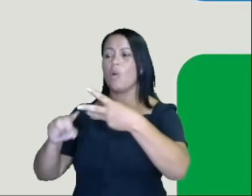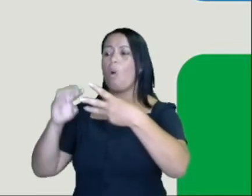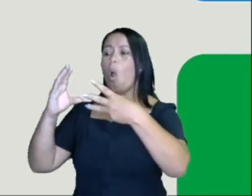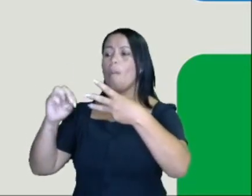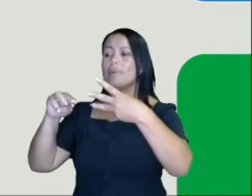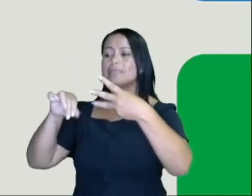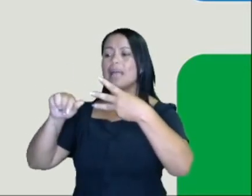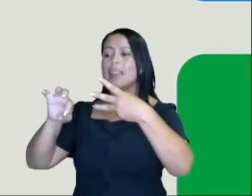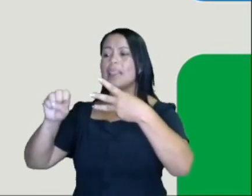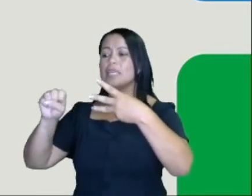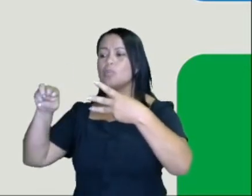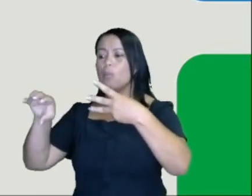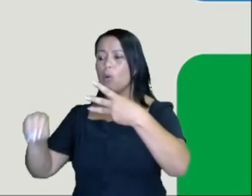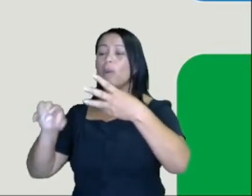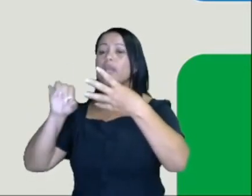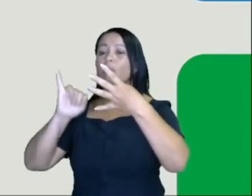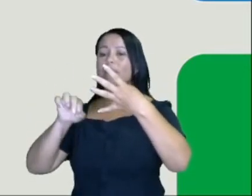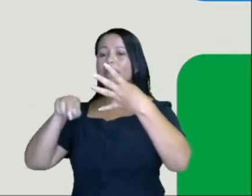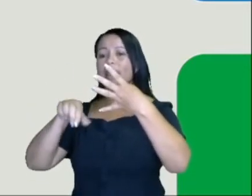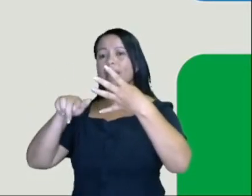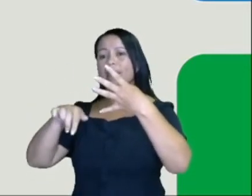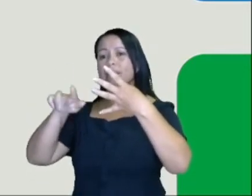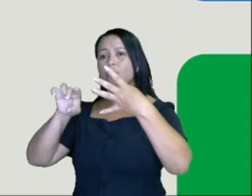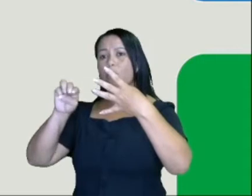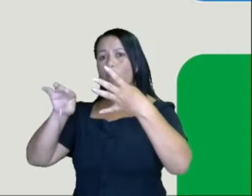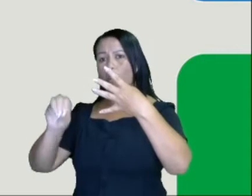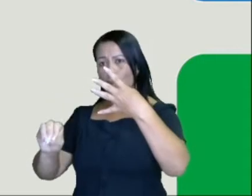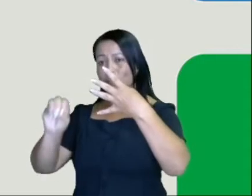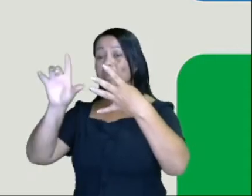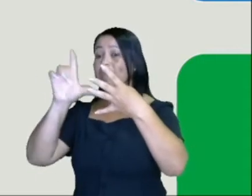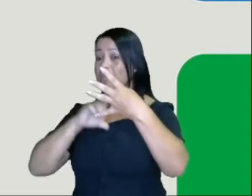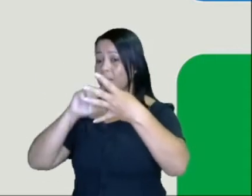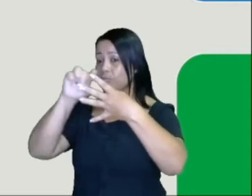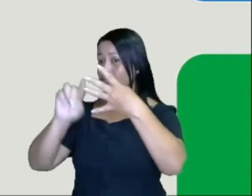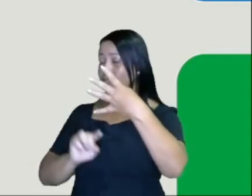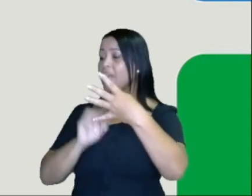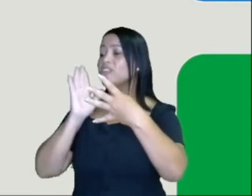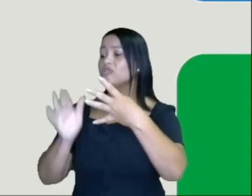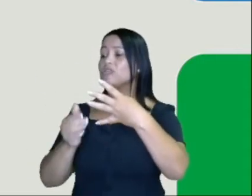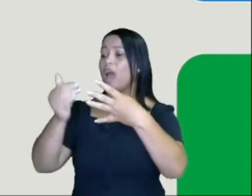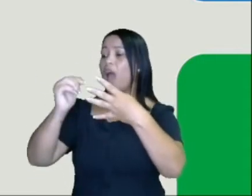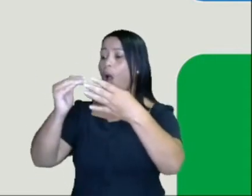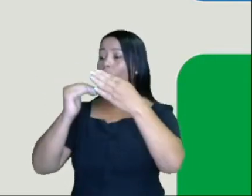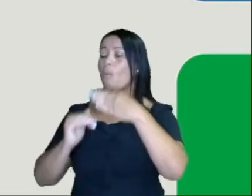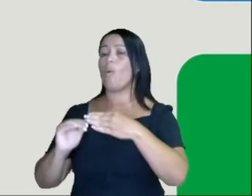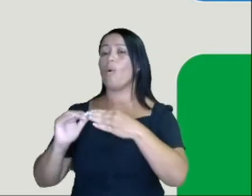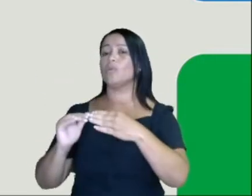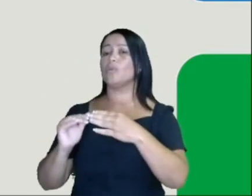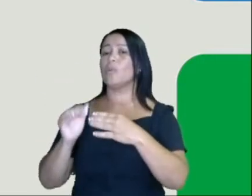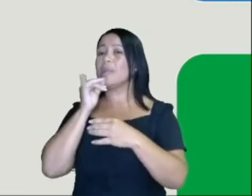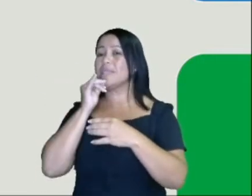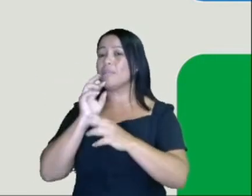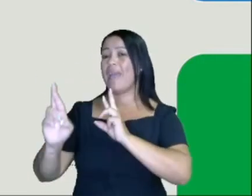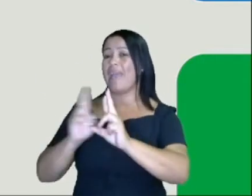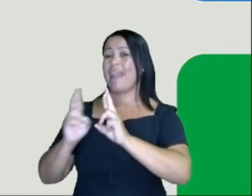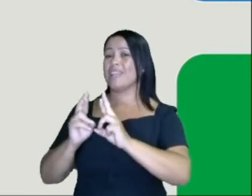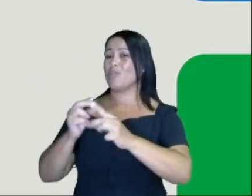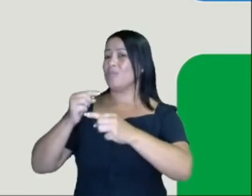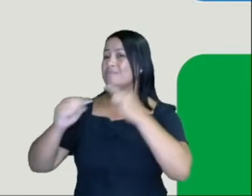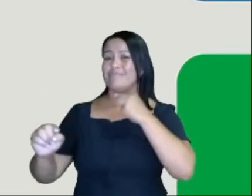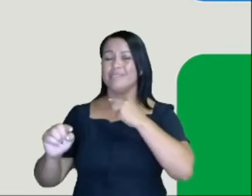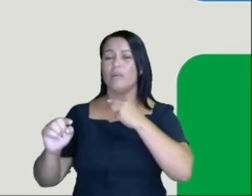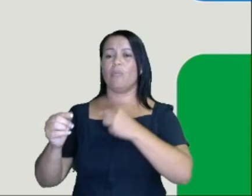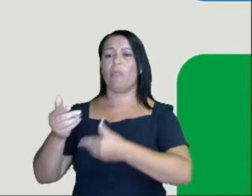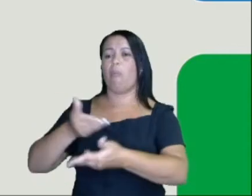comensalismo e o inquilinismo. Já as relações desarmônicas são o esclavagismo,